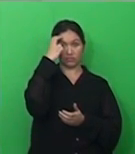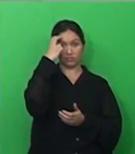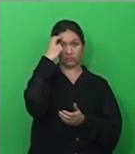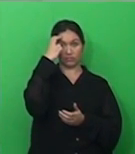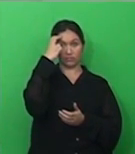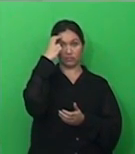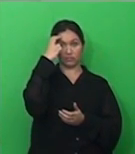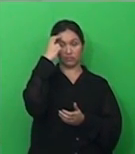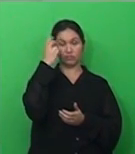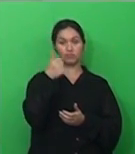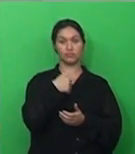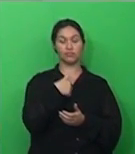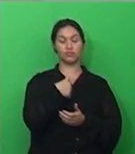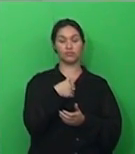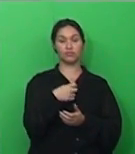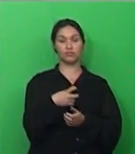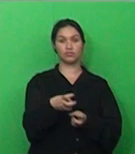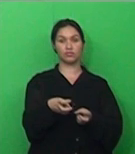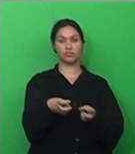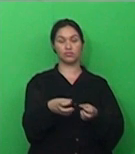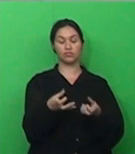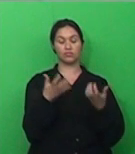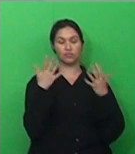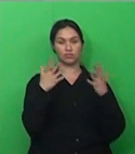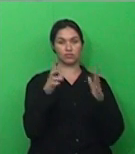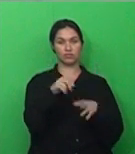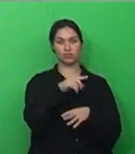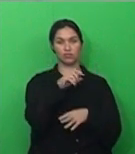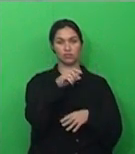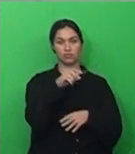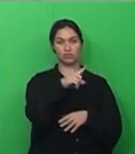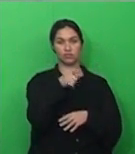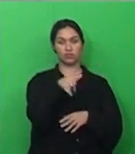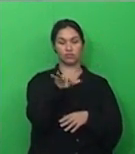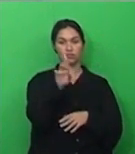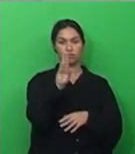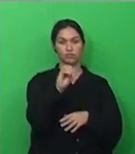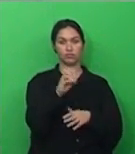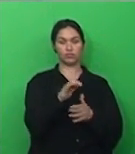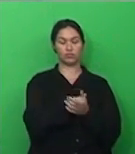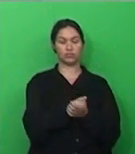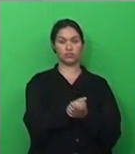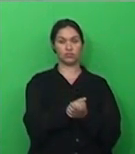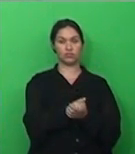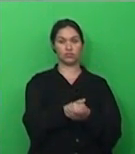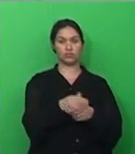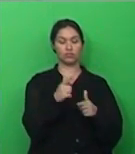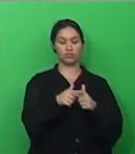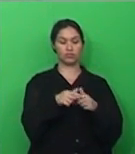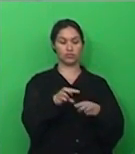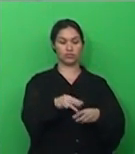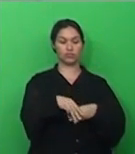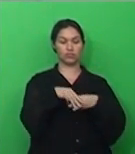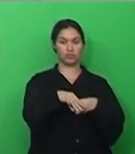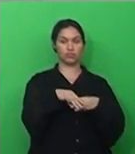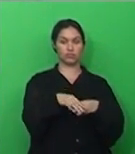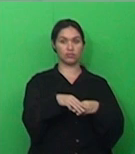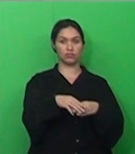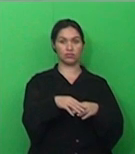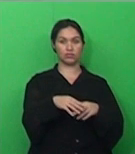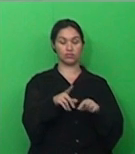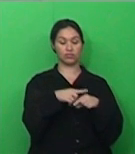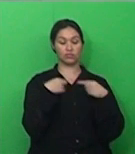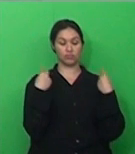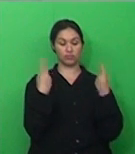Casagrande pela lembrança dessa moção tão importante, fazer um registro que essa moção é um reconhecimento da cidade, né? Esses